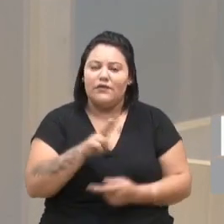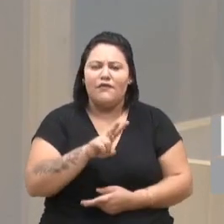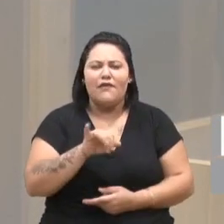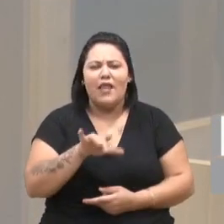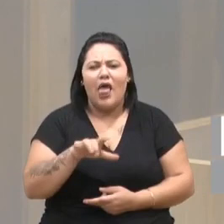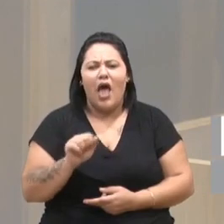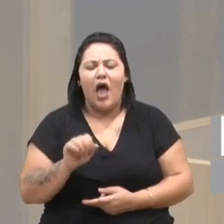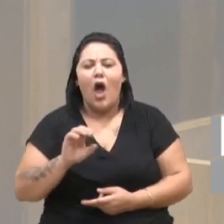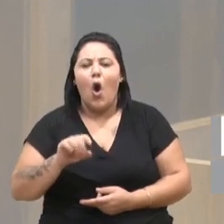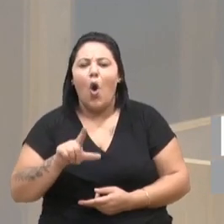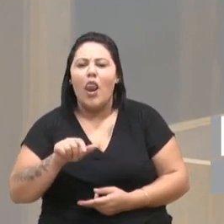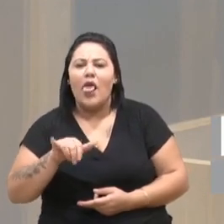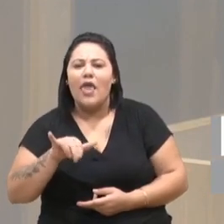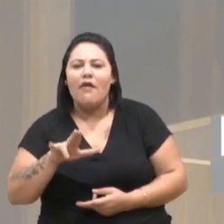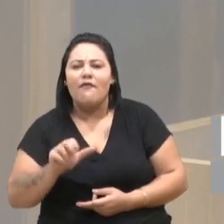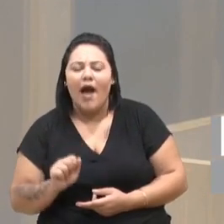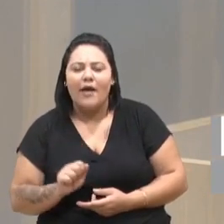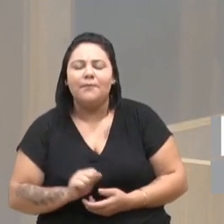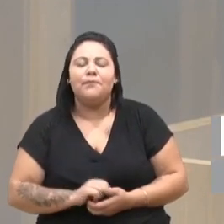Oliva,